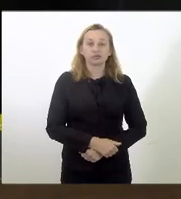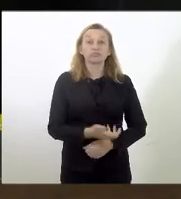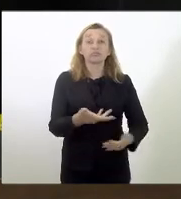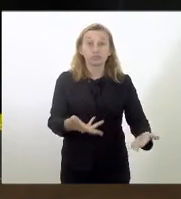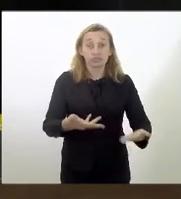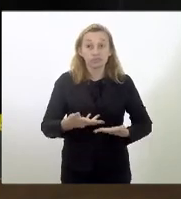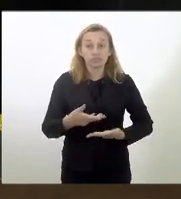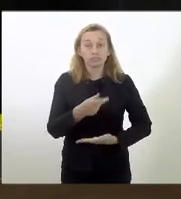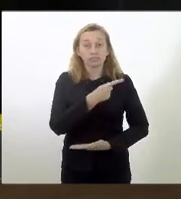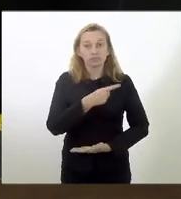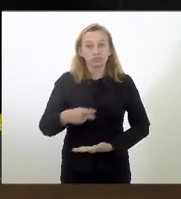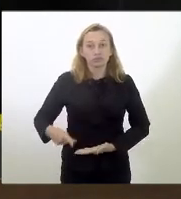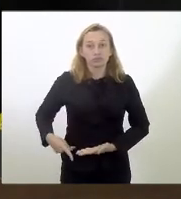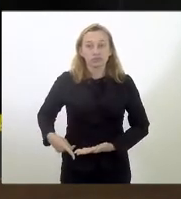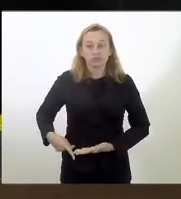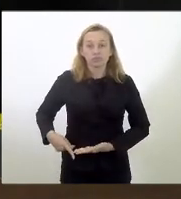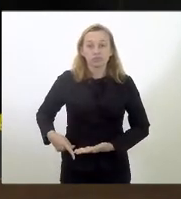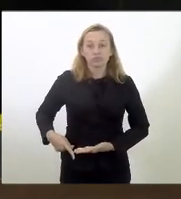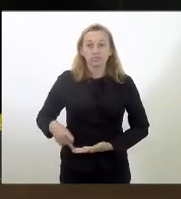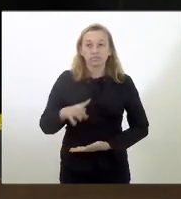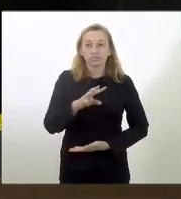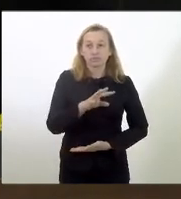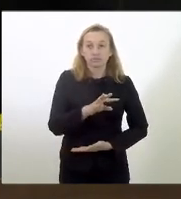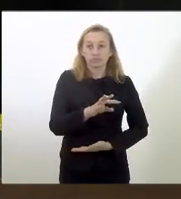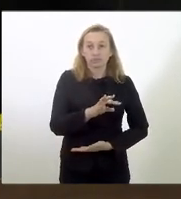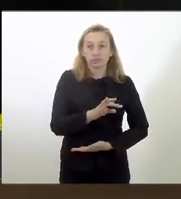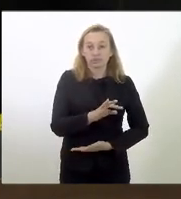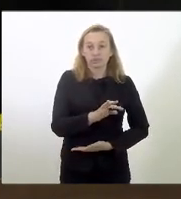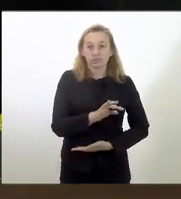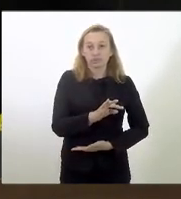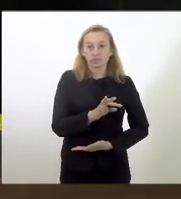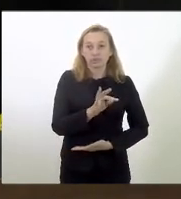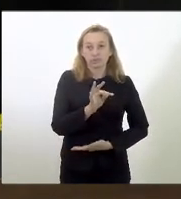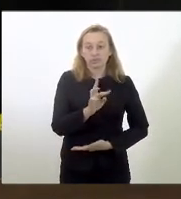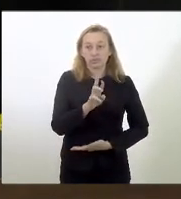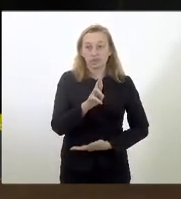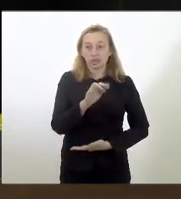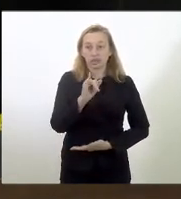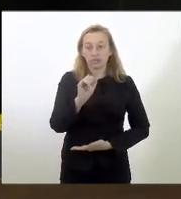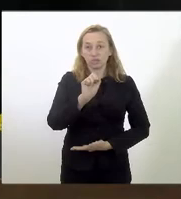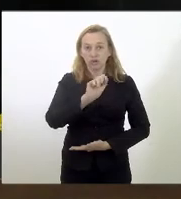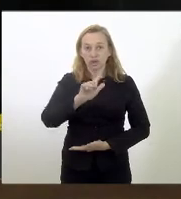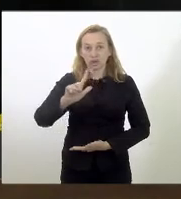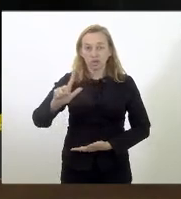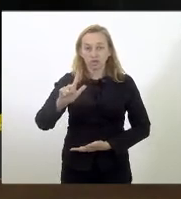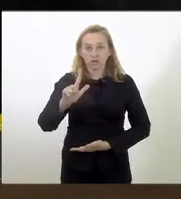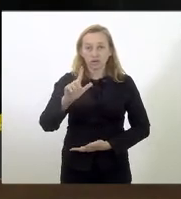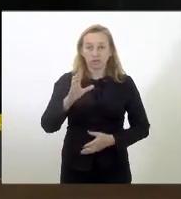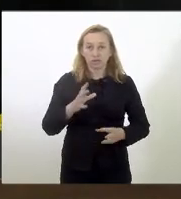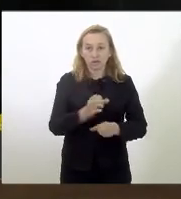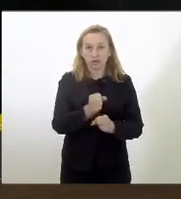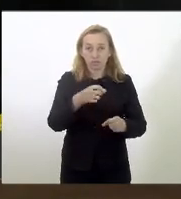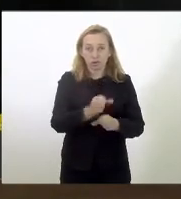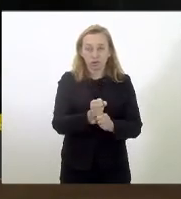convidar o presidente do Tribunal de Contas do Estado, doutor Rodrigo Nascimento, possa usar da palavra, se assim o